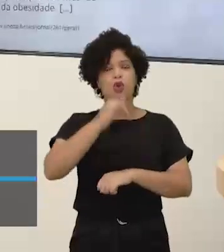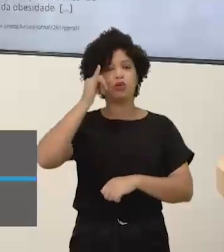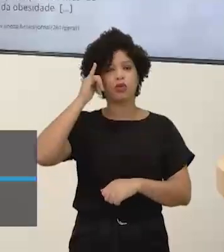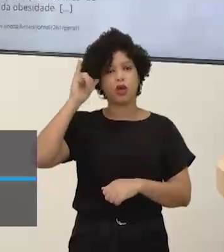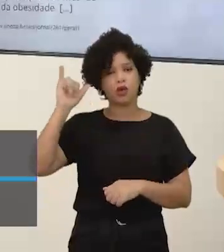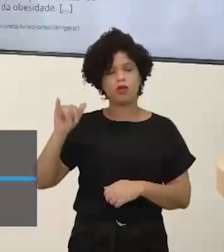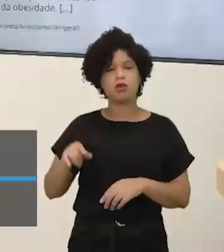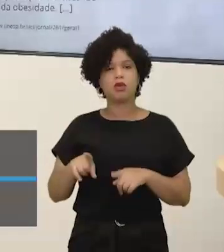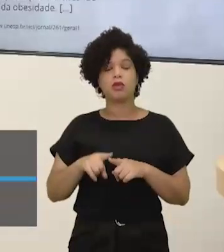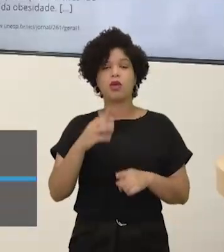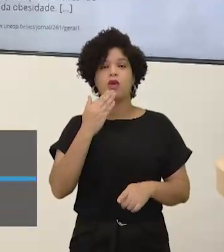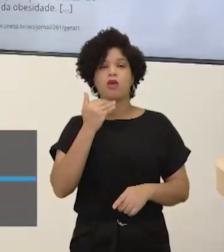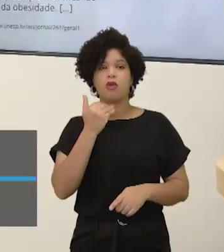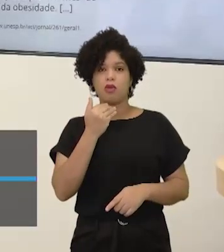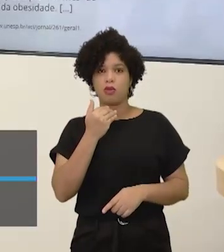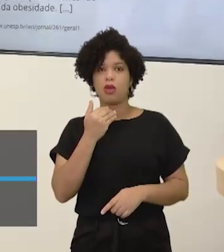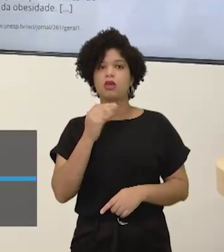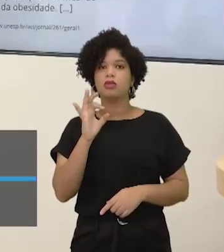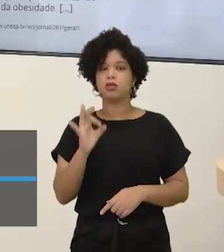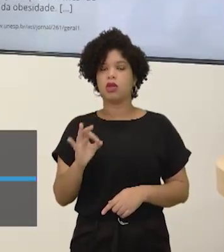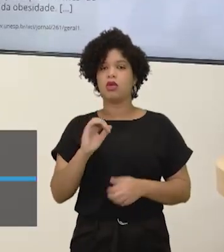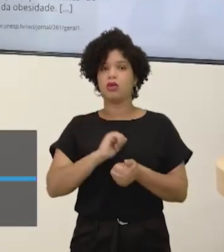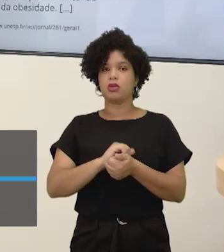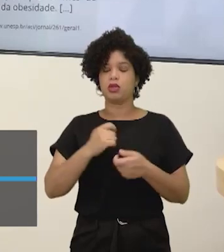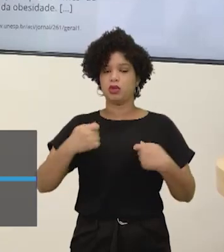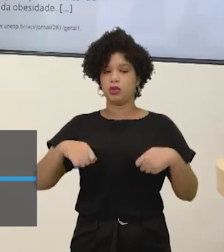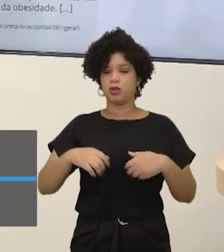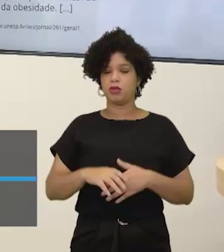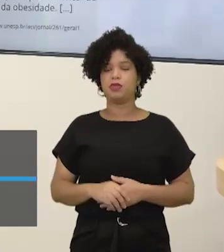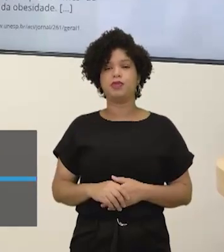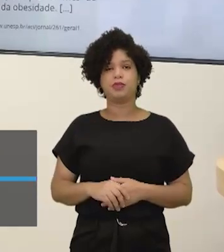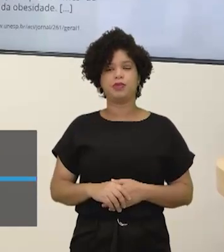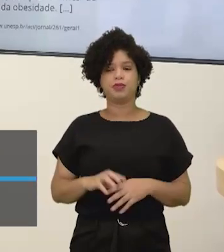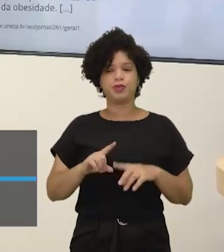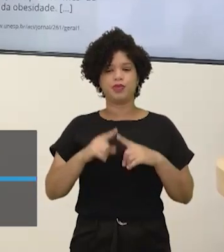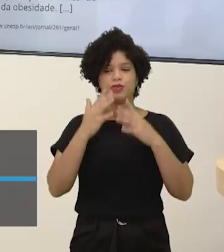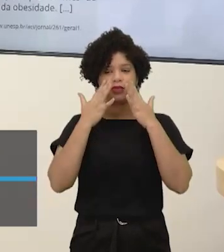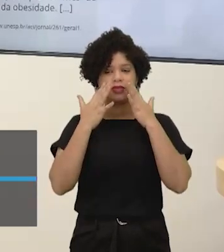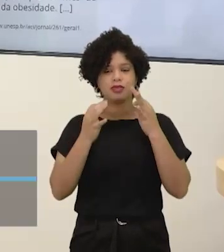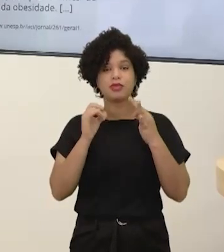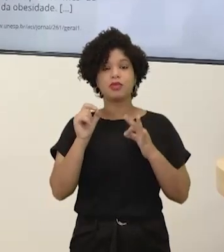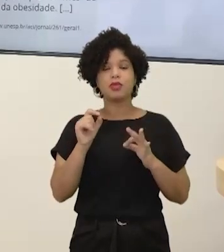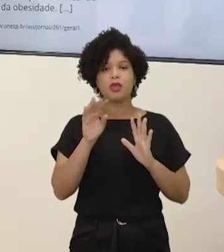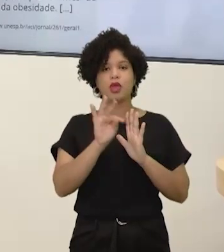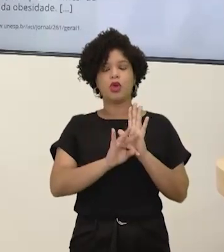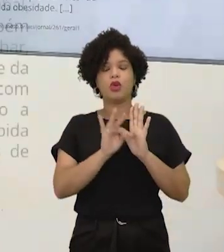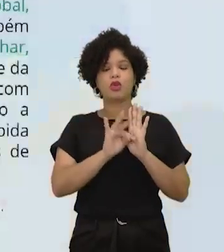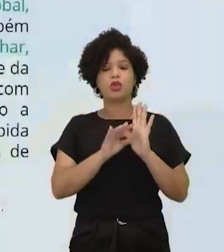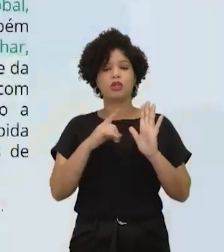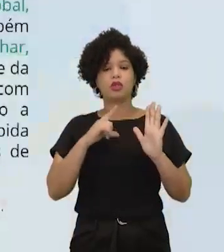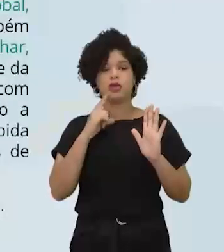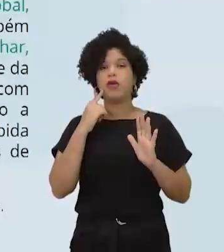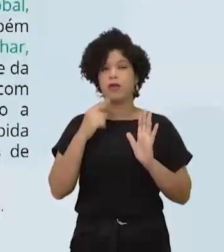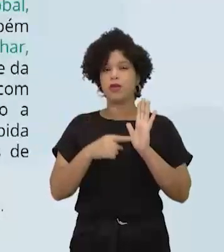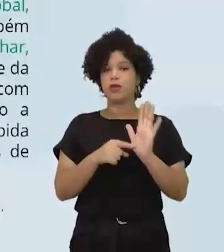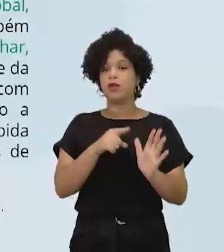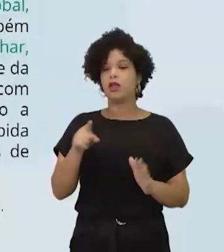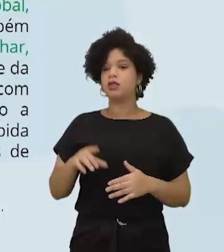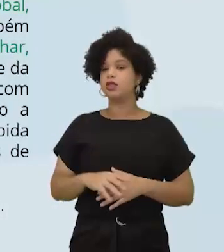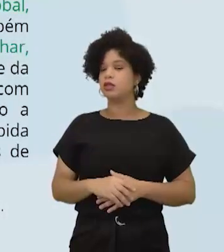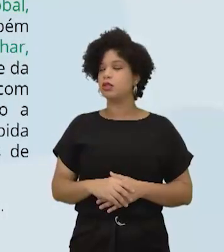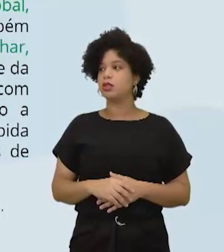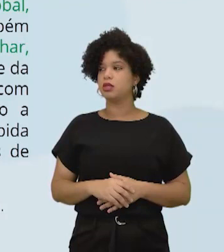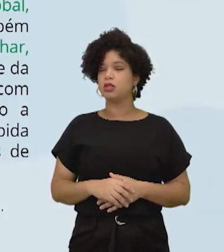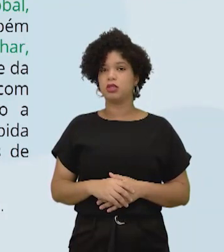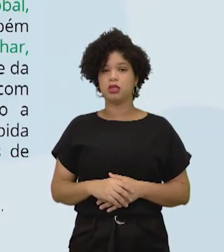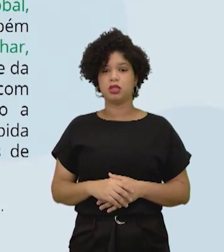da boa alimentação, tudo isso foi trazido aqui. Agora, presta atenção que no texto eu já destaco uma parte, pode pôr na tela para eles. Eu já